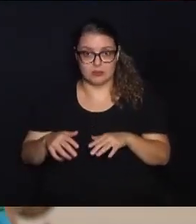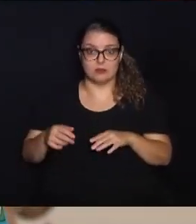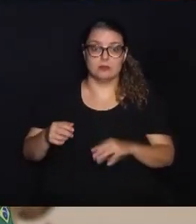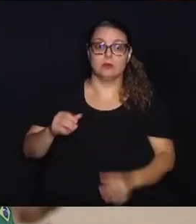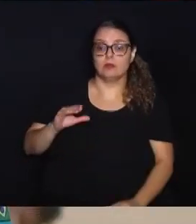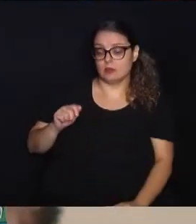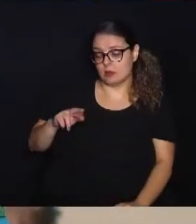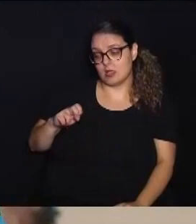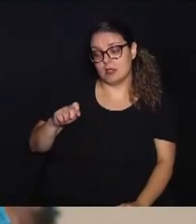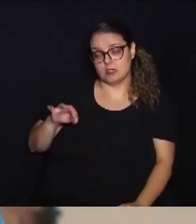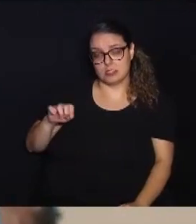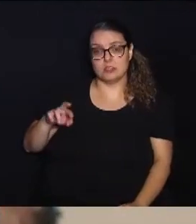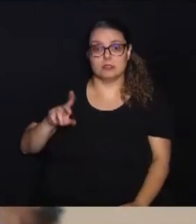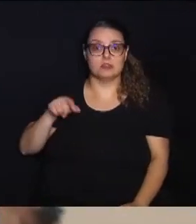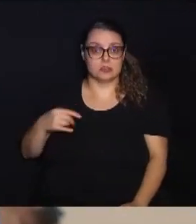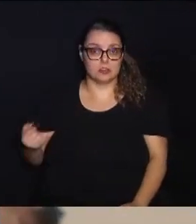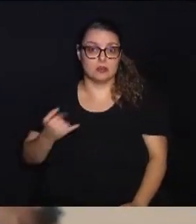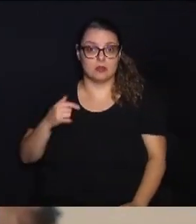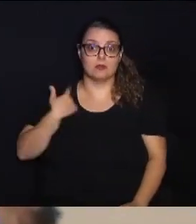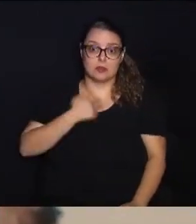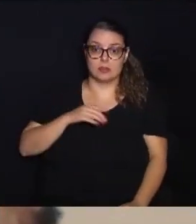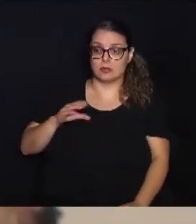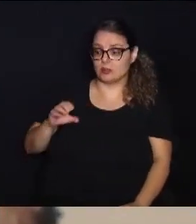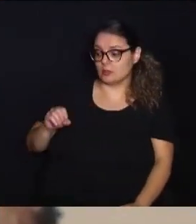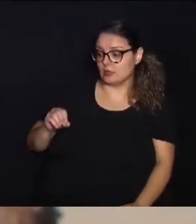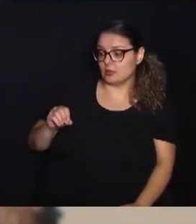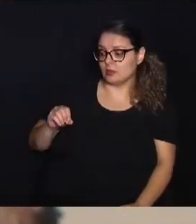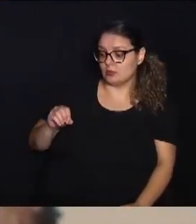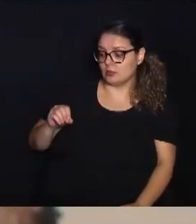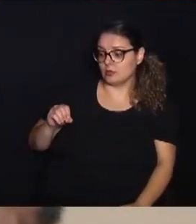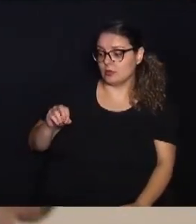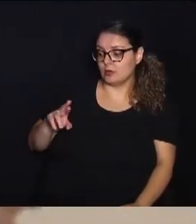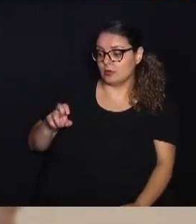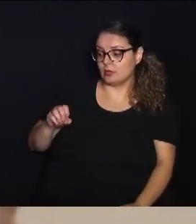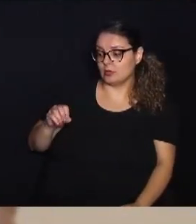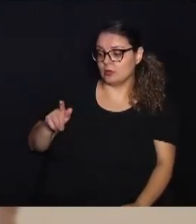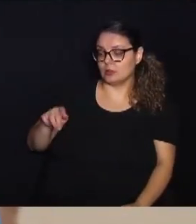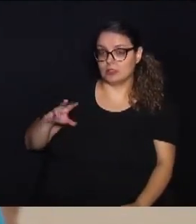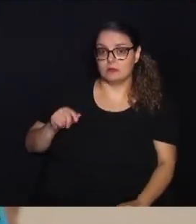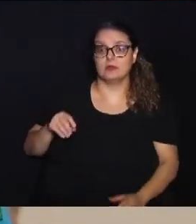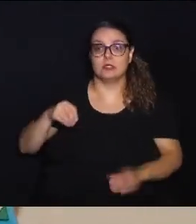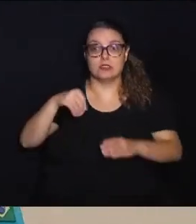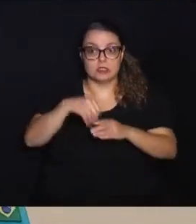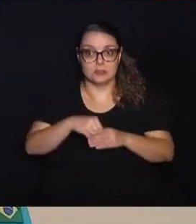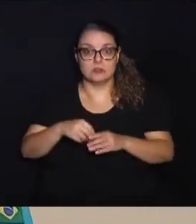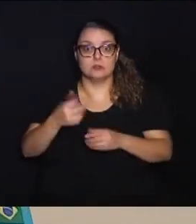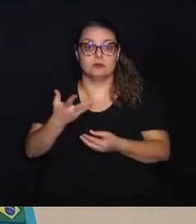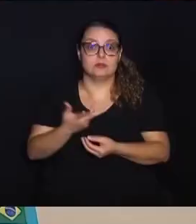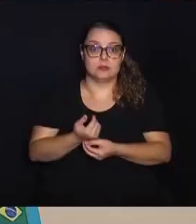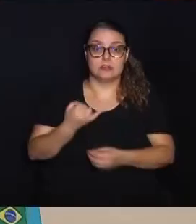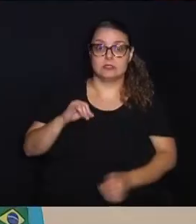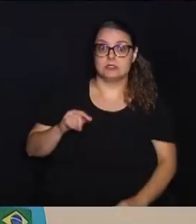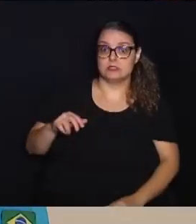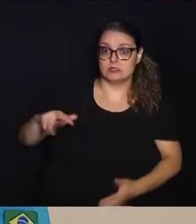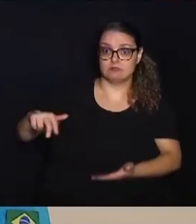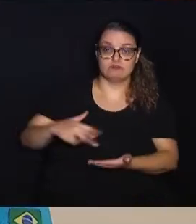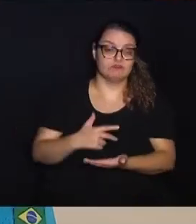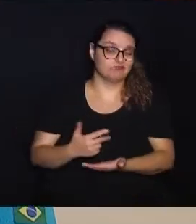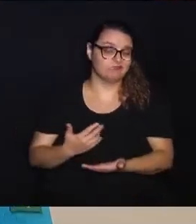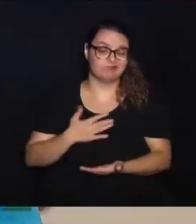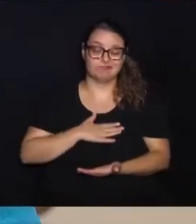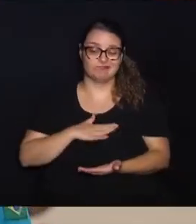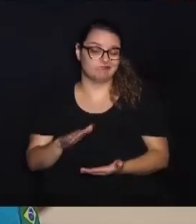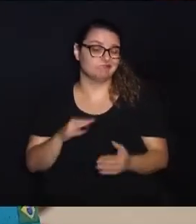ela não consegue interpretar, e isso, consequentemente, vai gerar uma nota menor para ela. Quais são os principais movimentos da ginástica